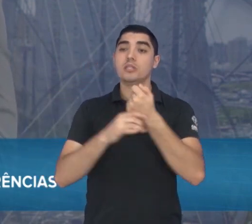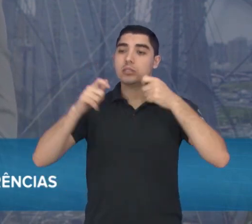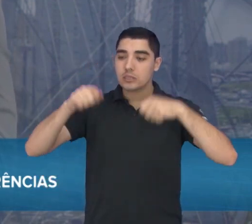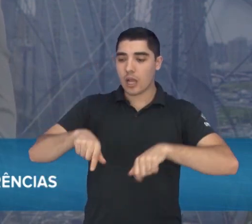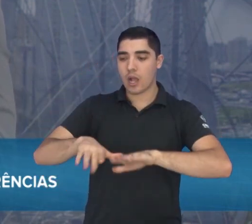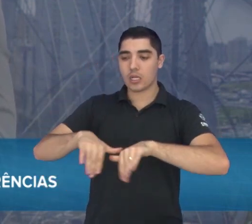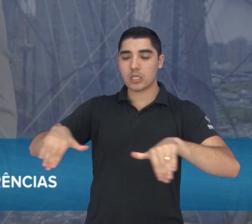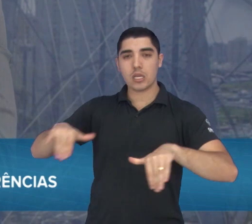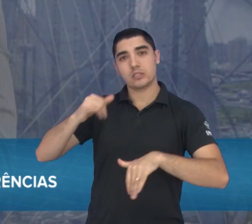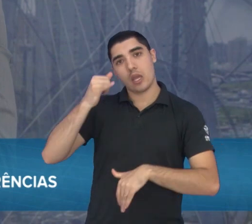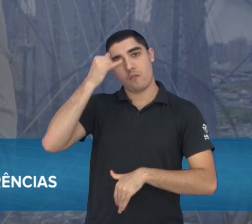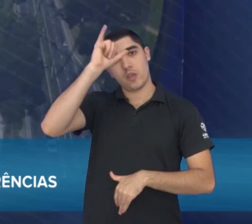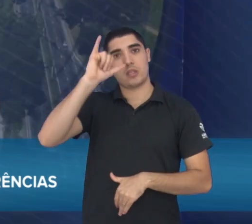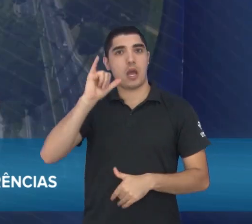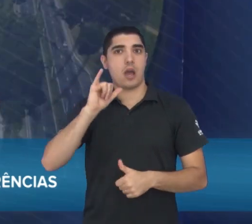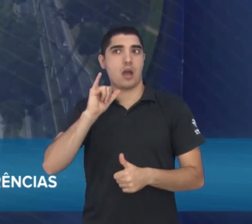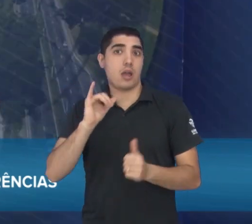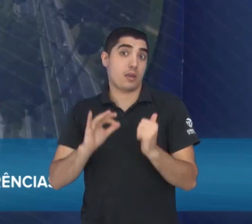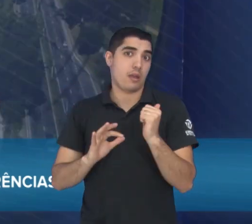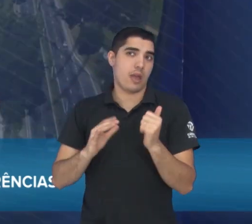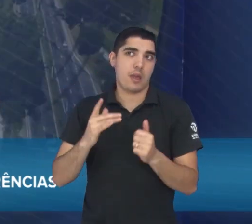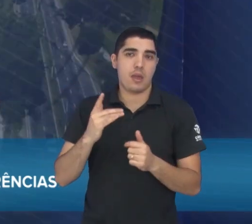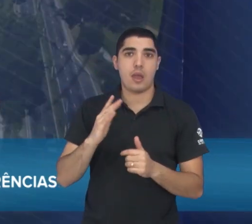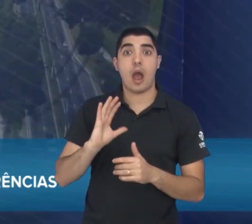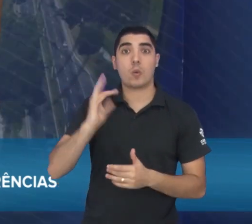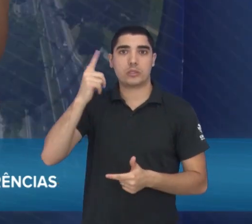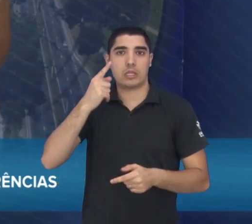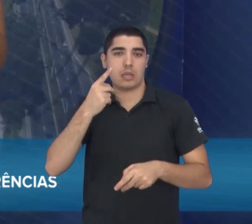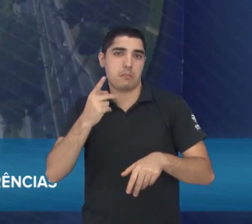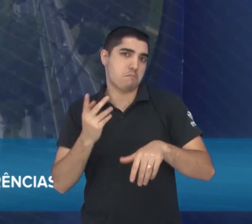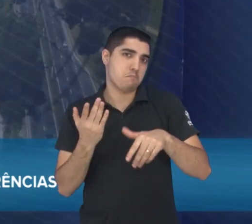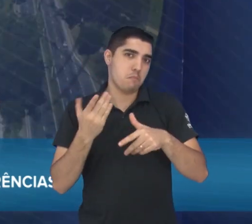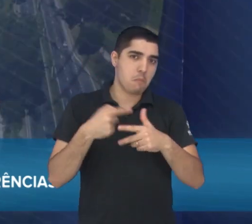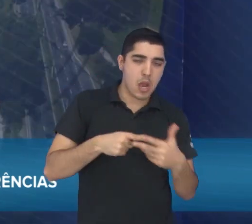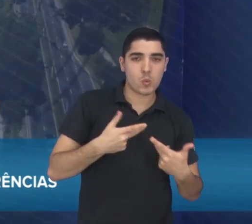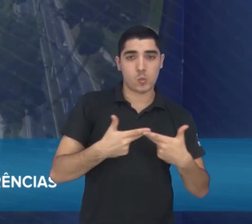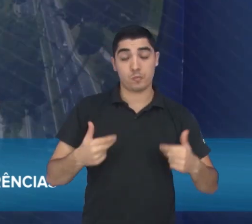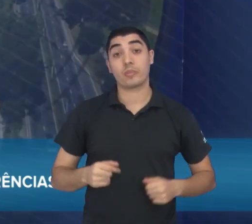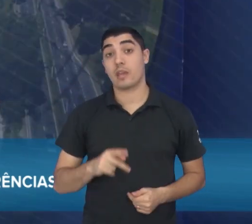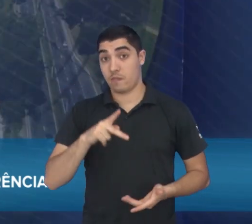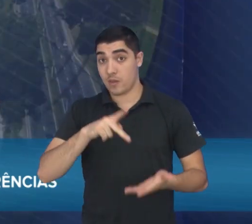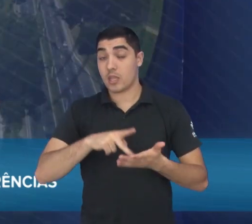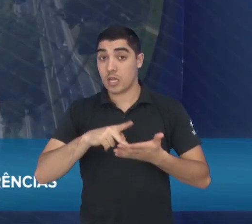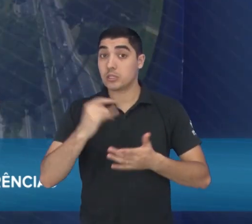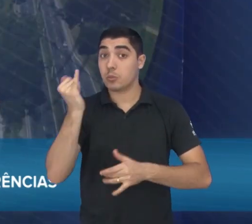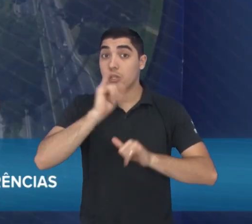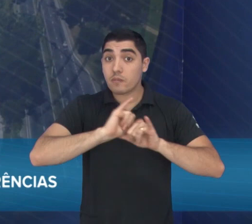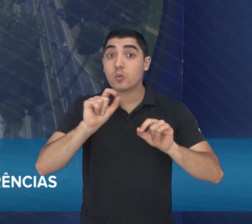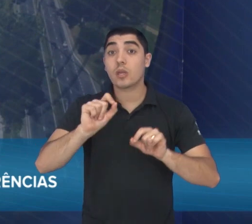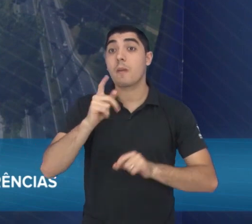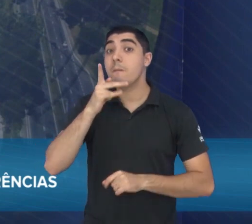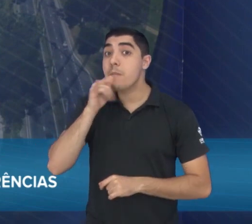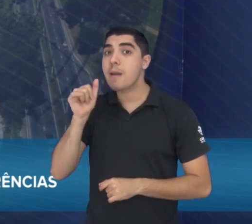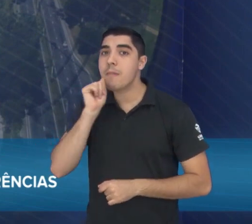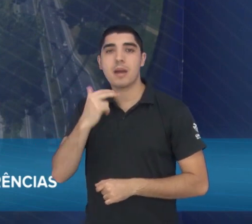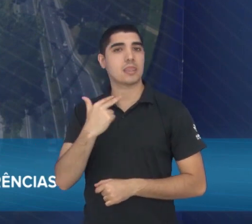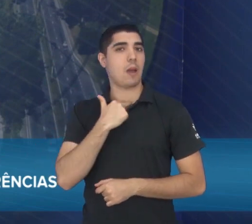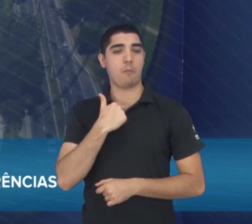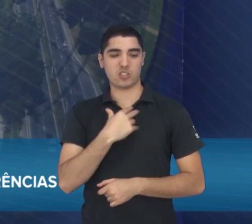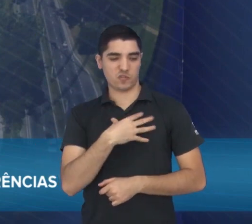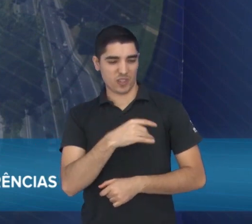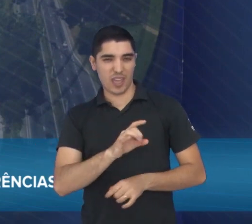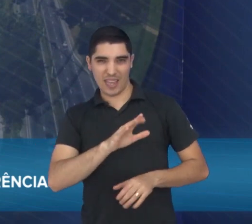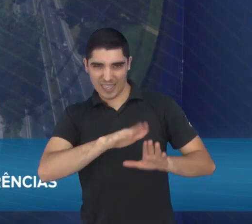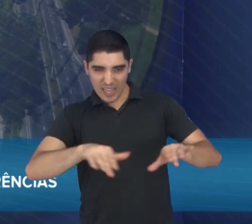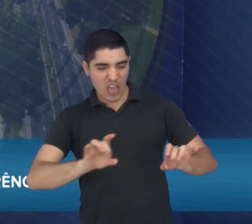segurança das crianças. E nunca, né, os pais nunca deixar uma criança, principalmente quando é menor, brincar sozinha, né? A gente tem